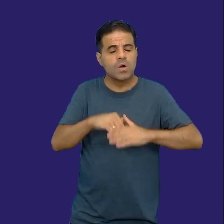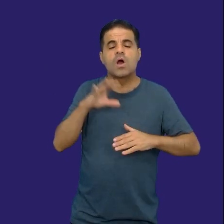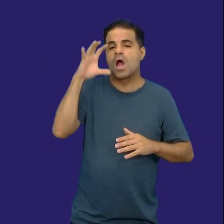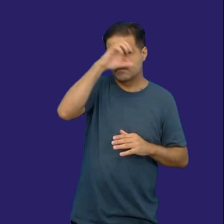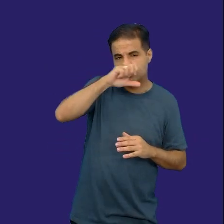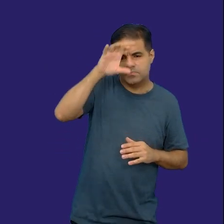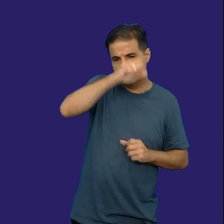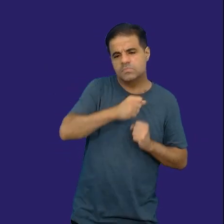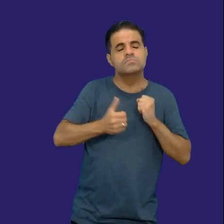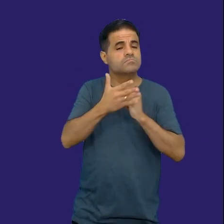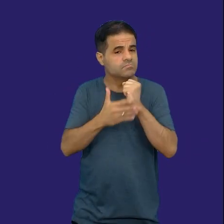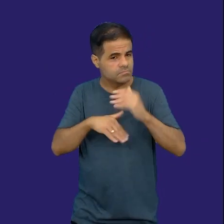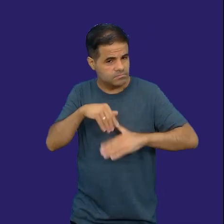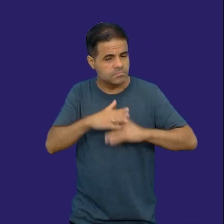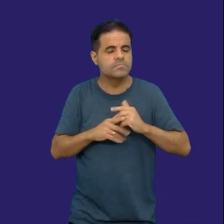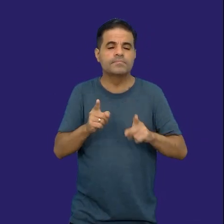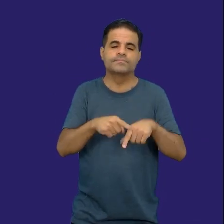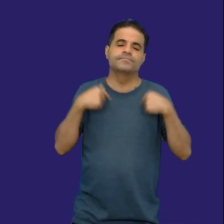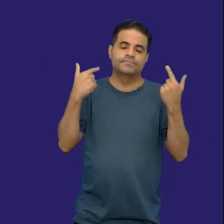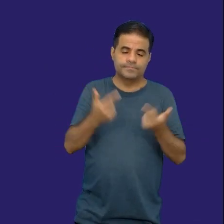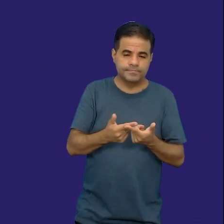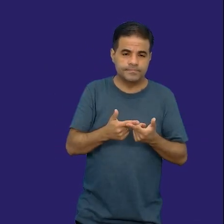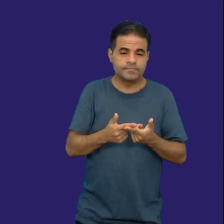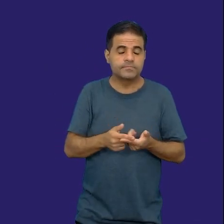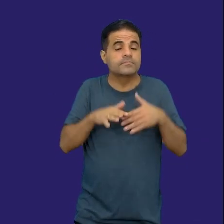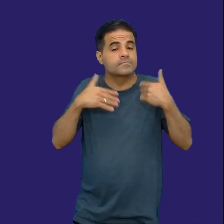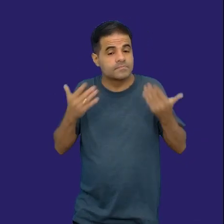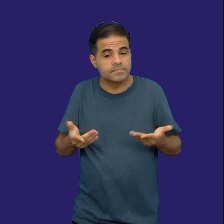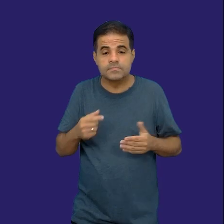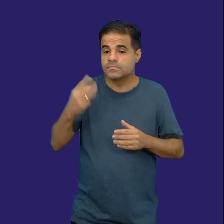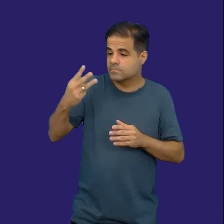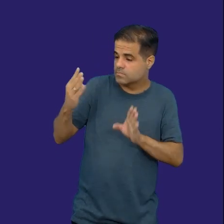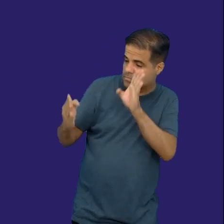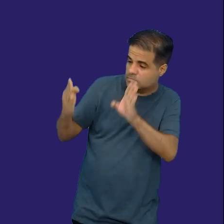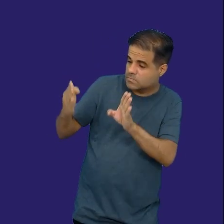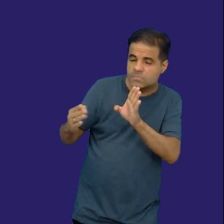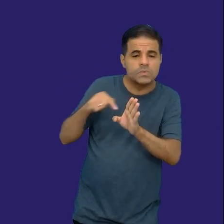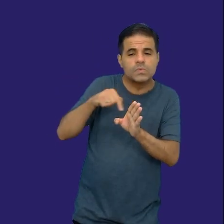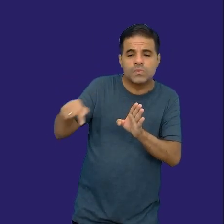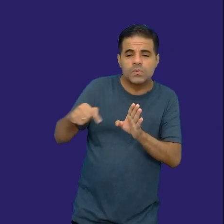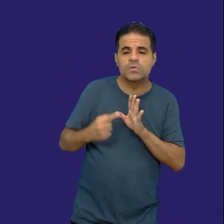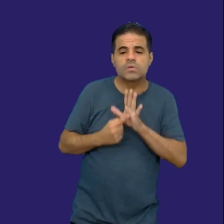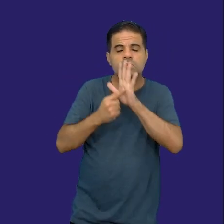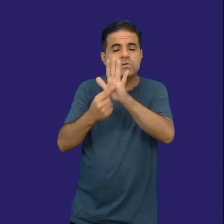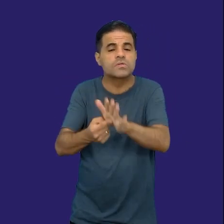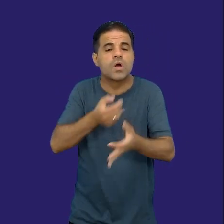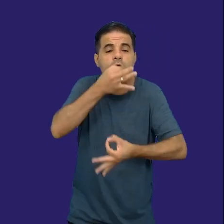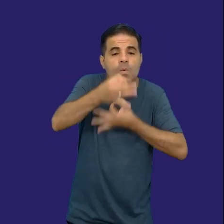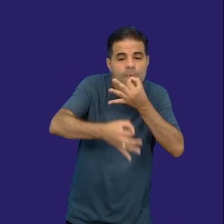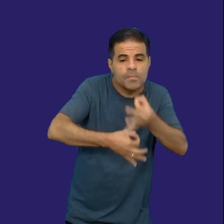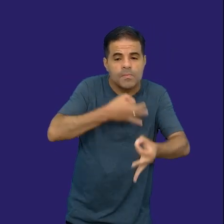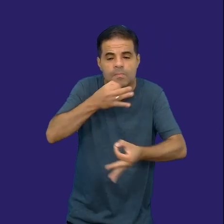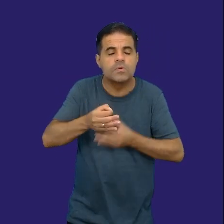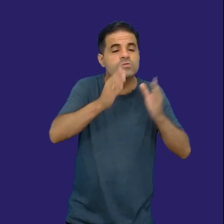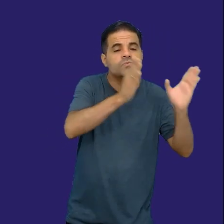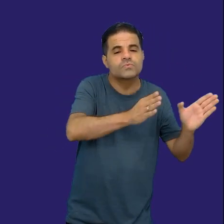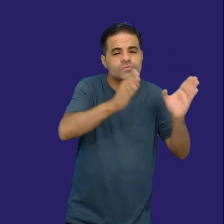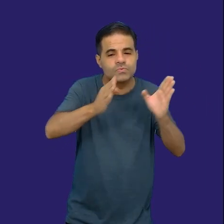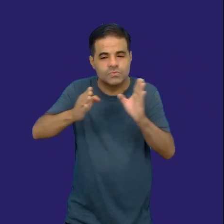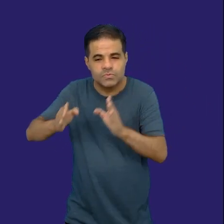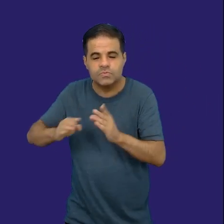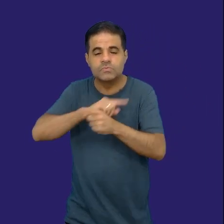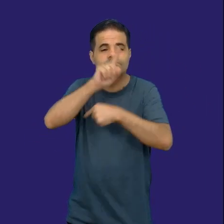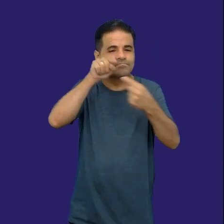aprendizagem baseada em projetos aí para nós. Bom, e aí, o nosso terceiro momento, nós vamos apresentar uma sugestão de realização das